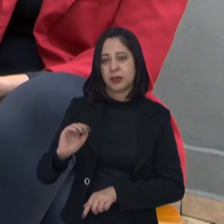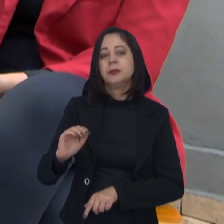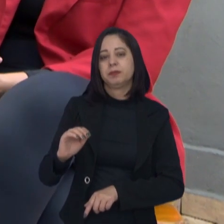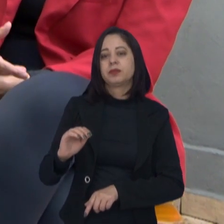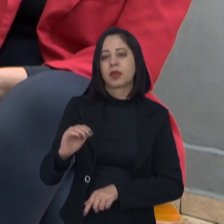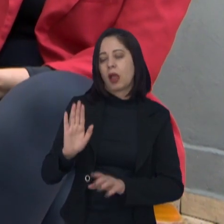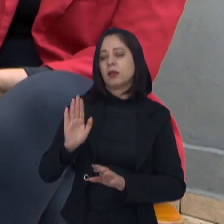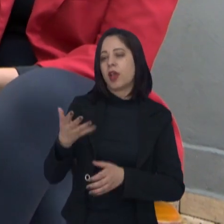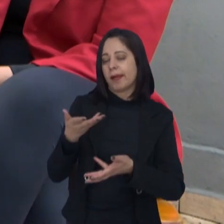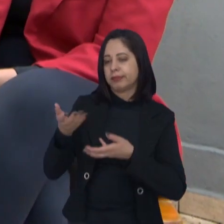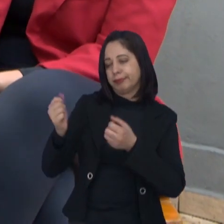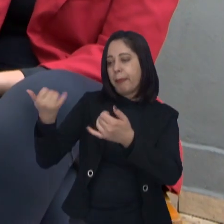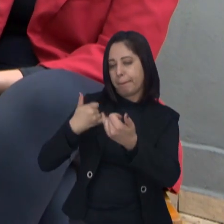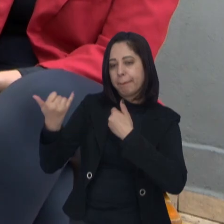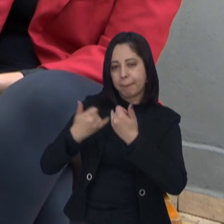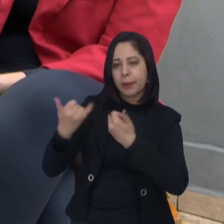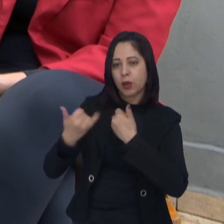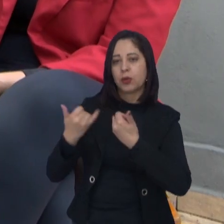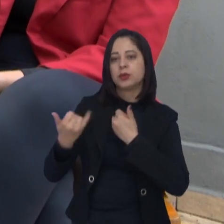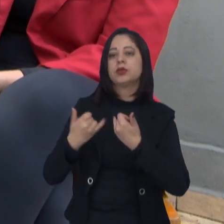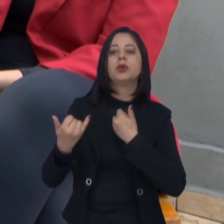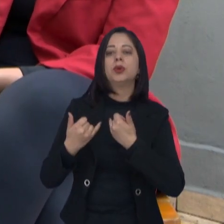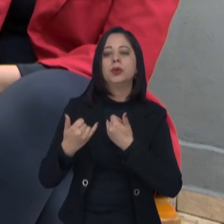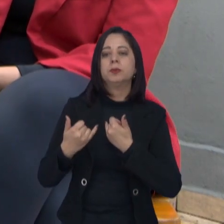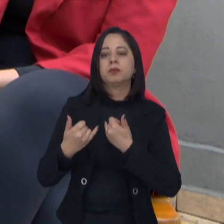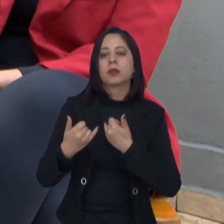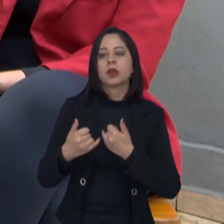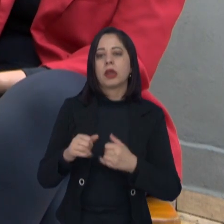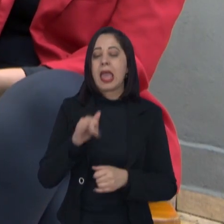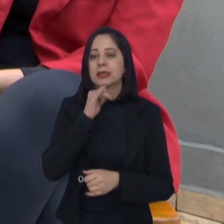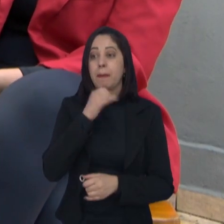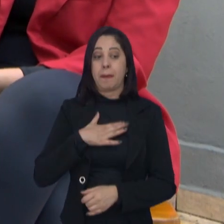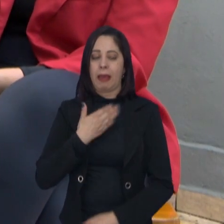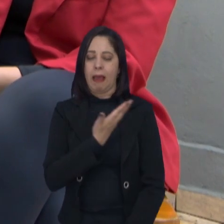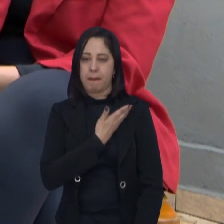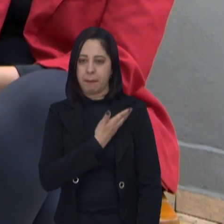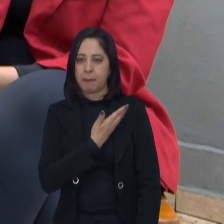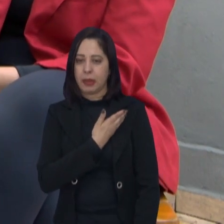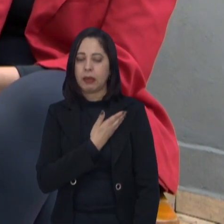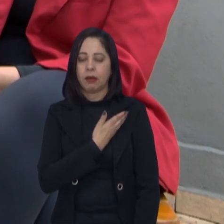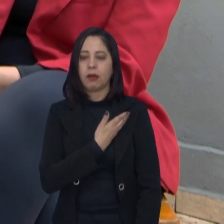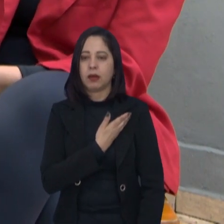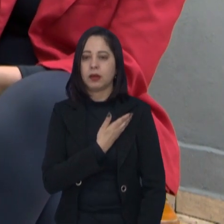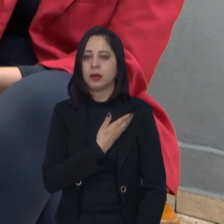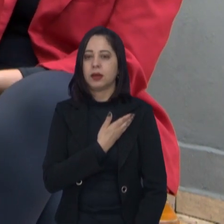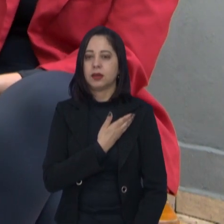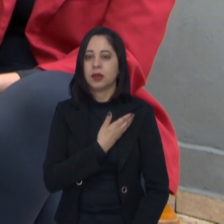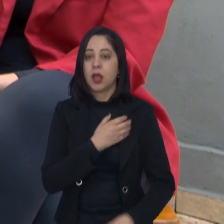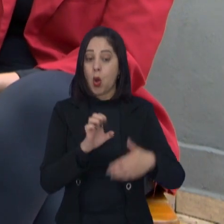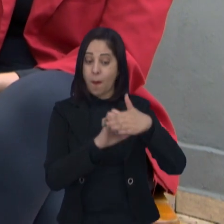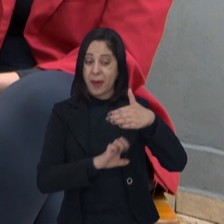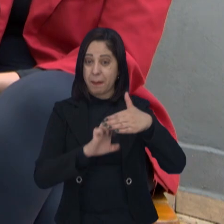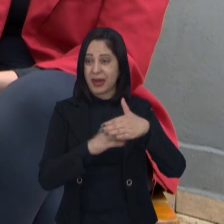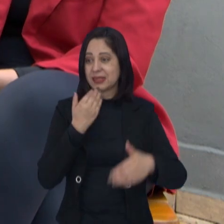acaba sabendo, né, do que acontece com outras, né, como uma outra influencer também que eu conheço, uma empresa já pediu